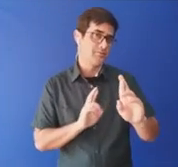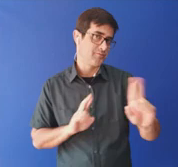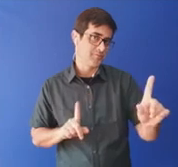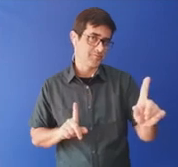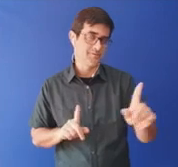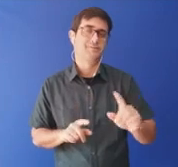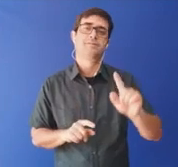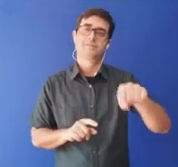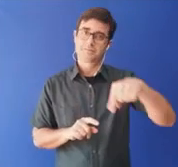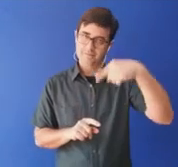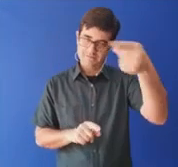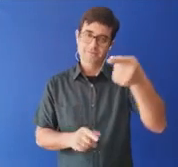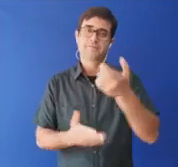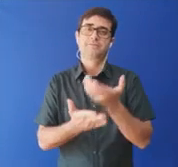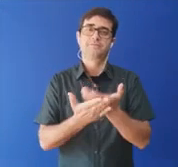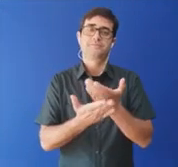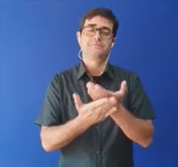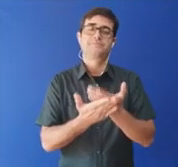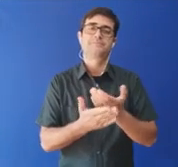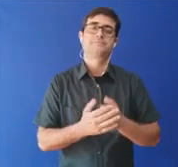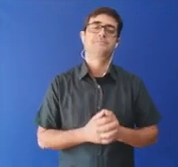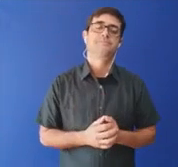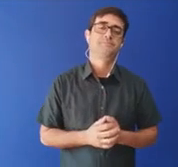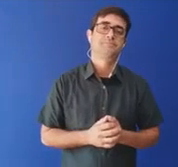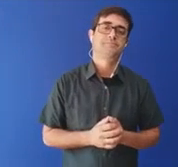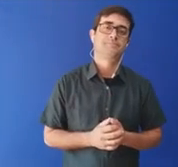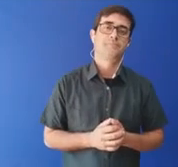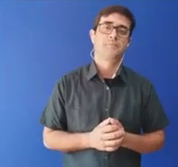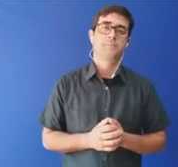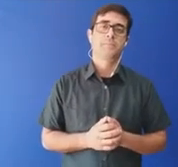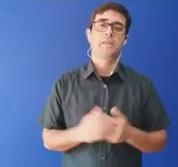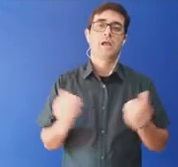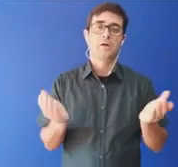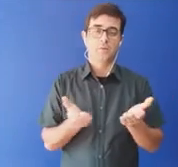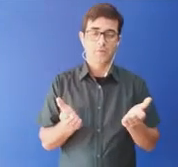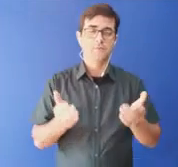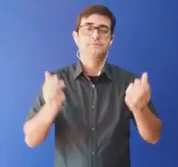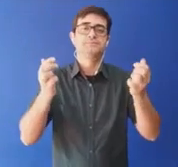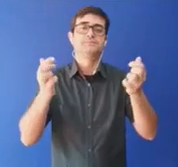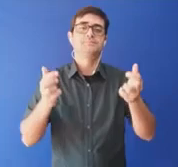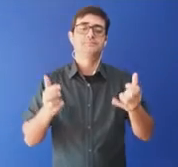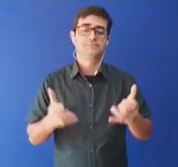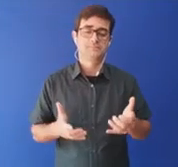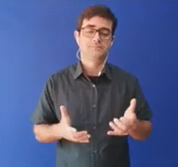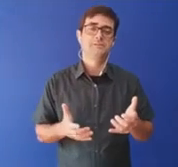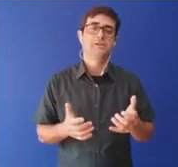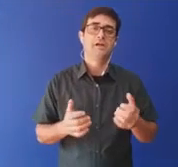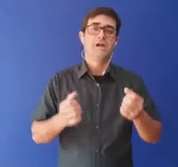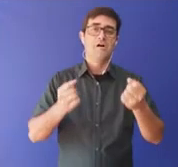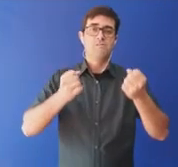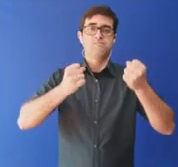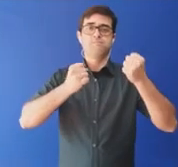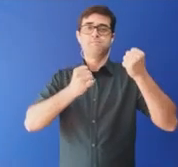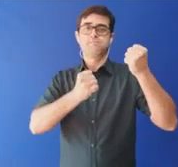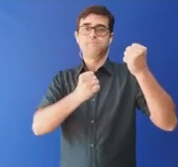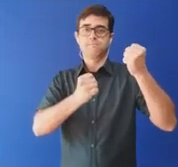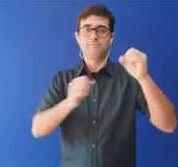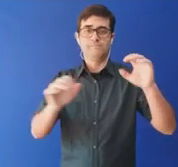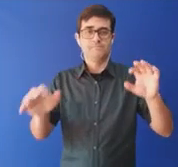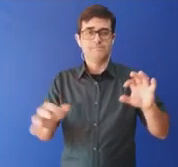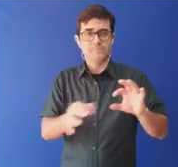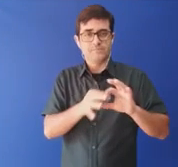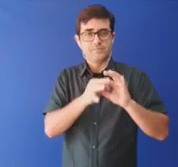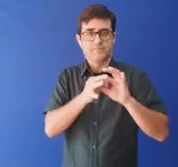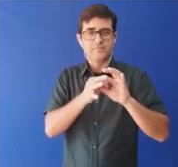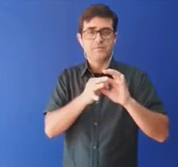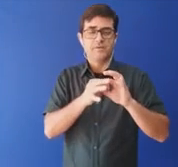da molécula, mas isso a gente vai ver na próxima aula. Nessa aula a gente vai falar sobre a força da